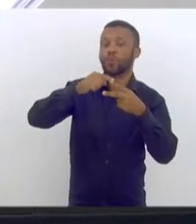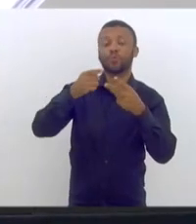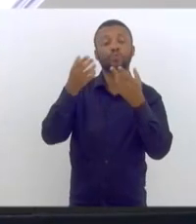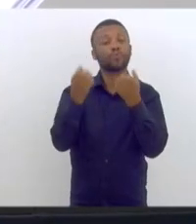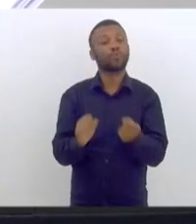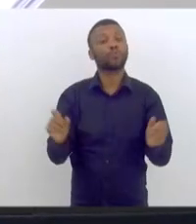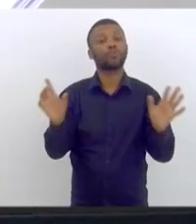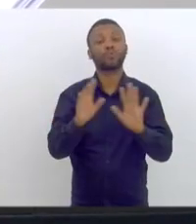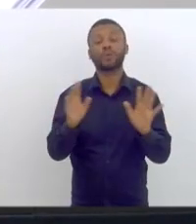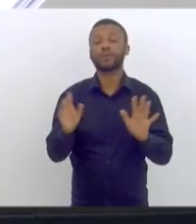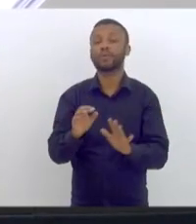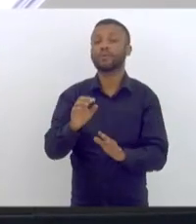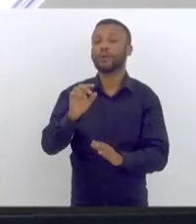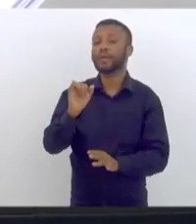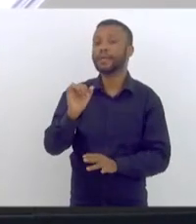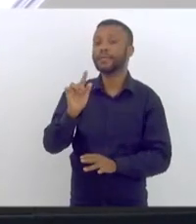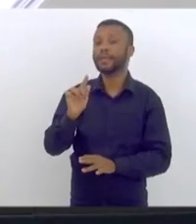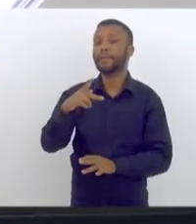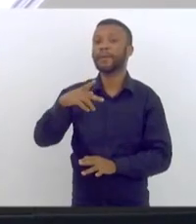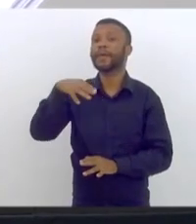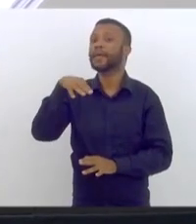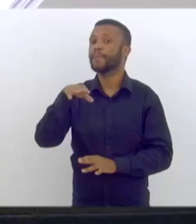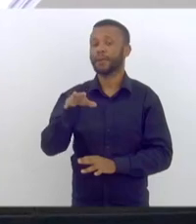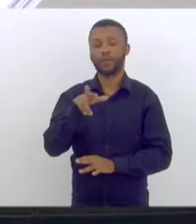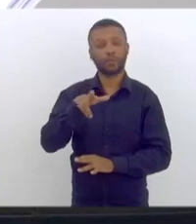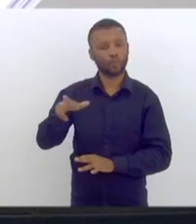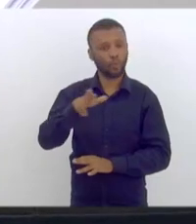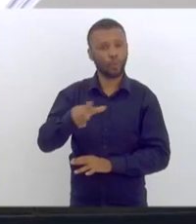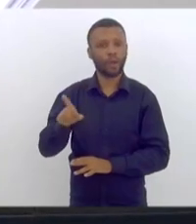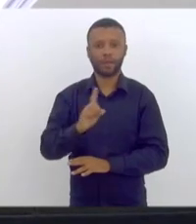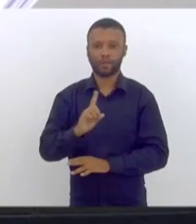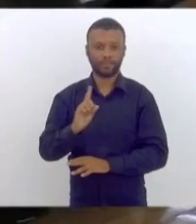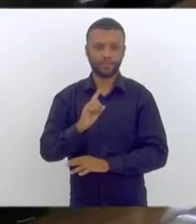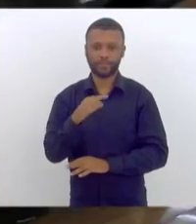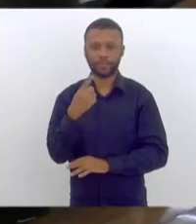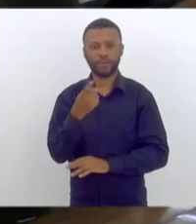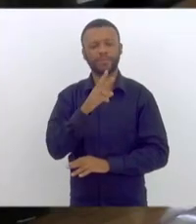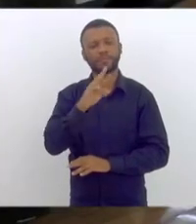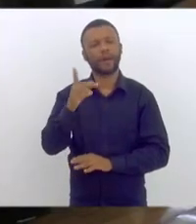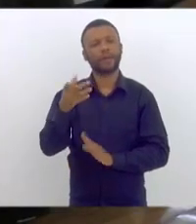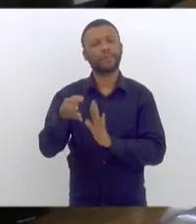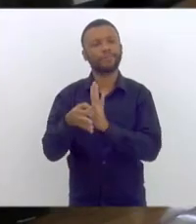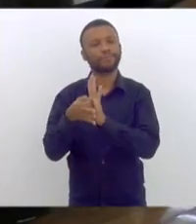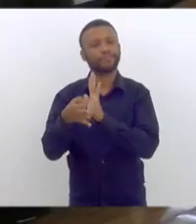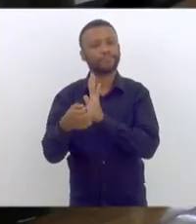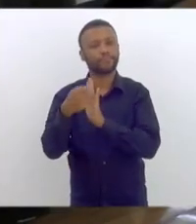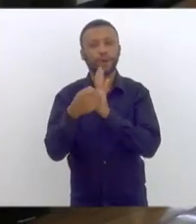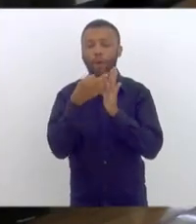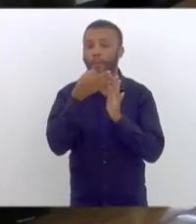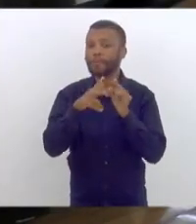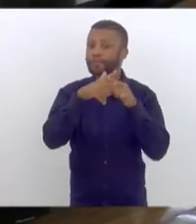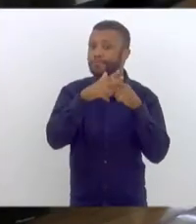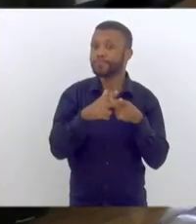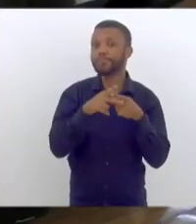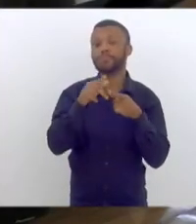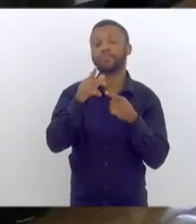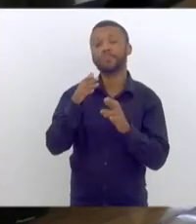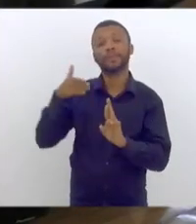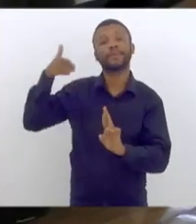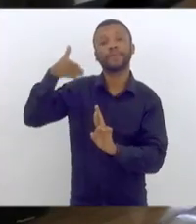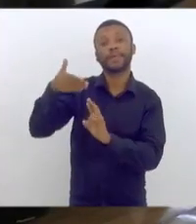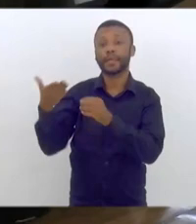GPM Então nós vamos fazer uma Emenda para você para o IPCA